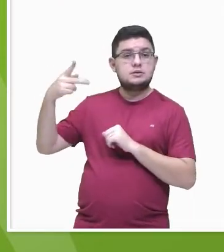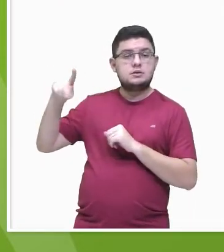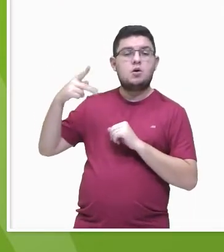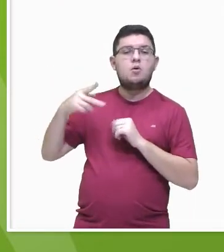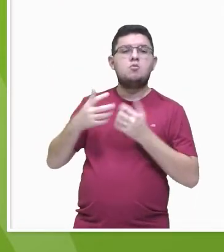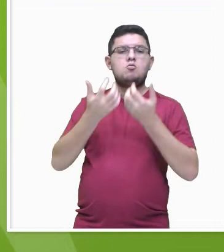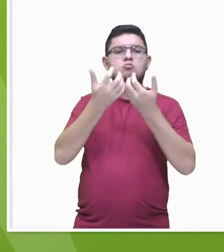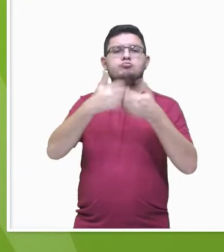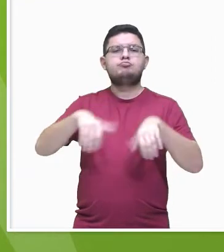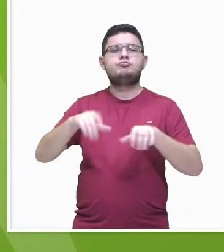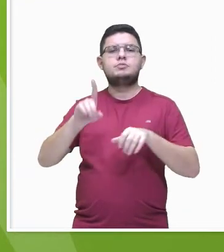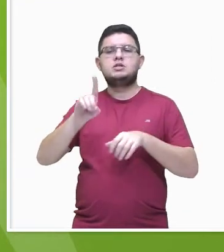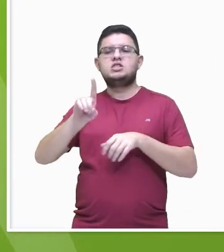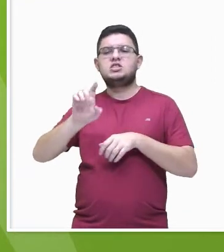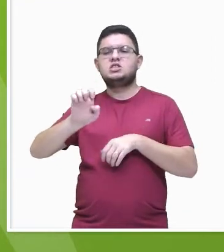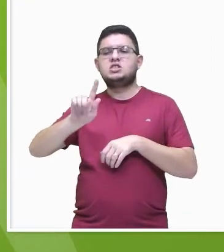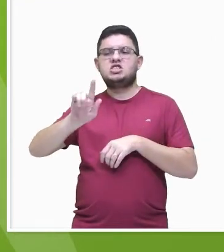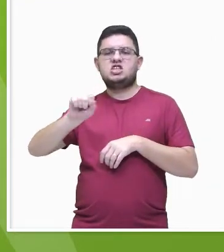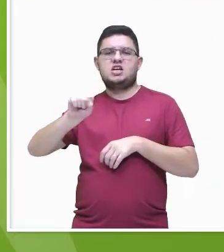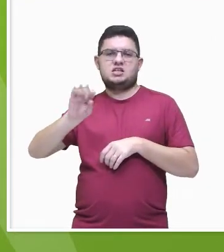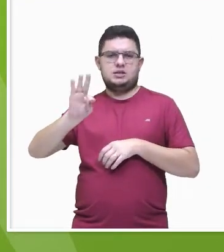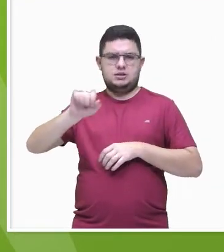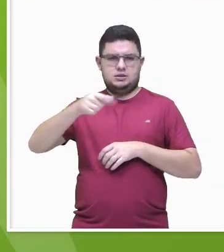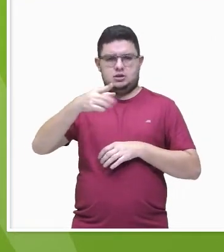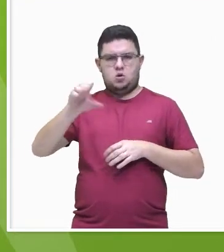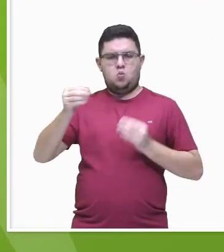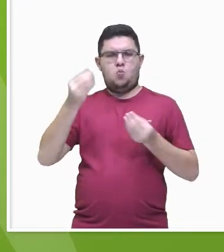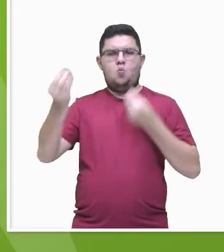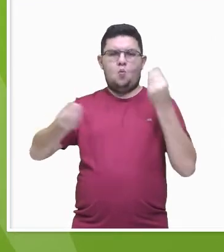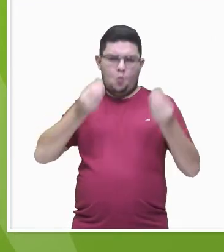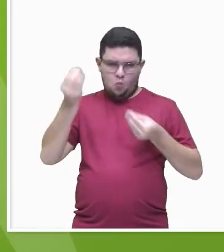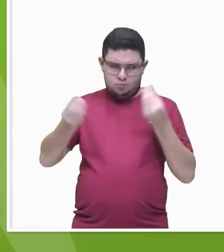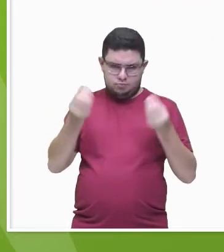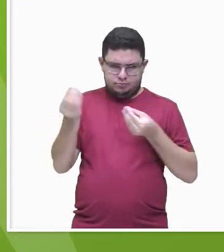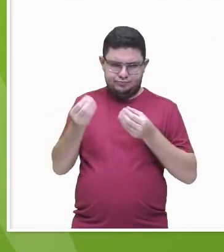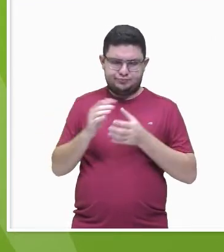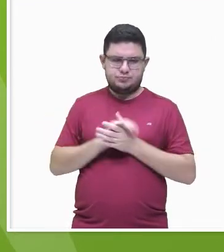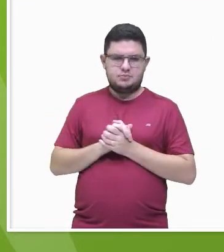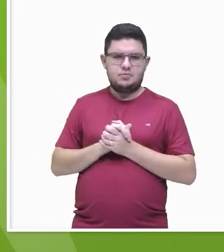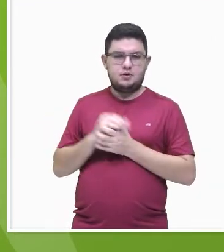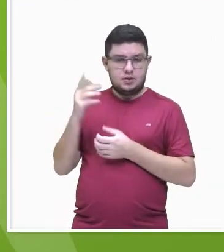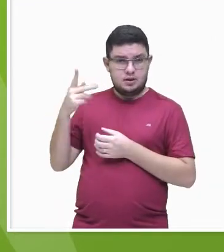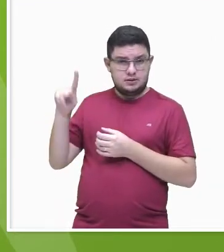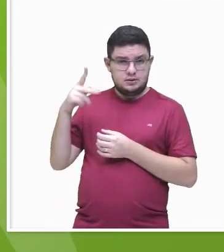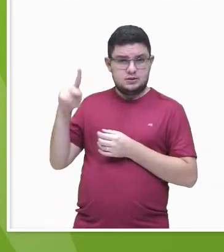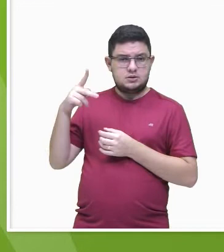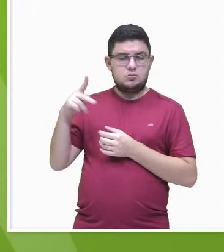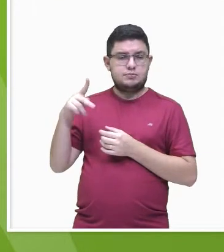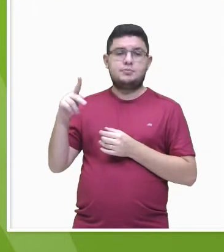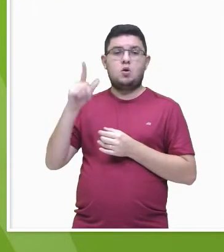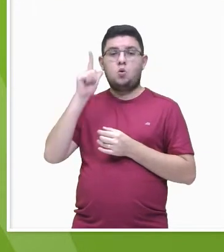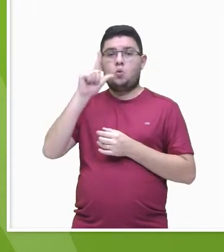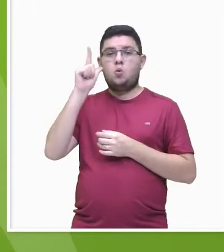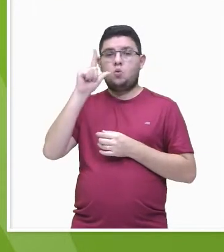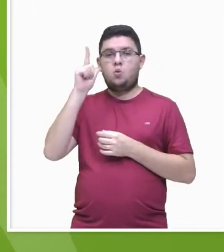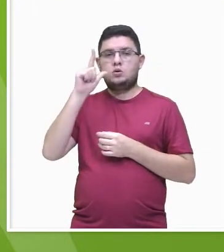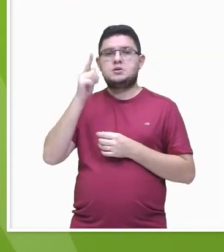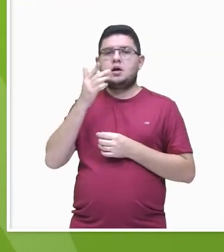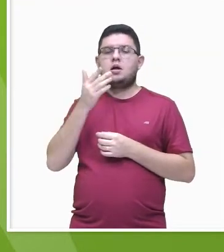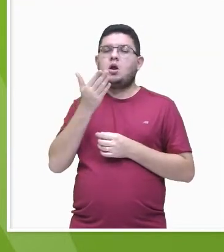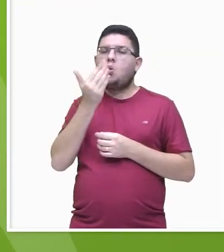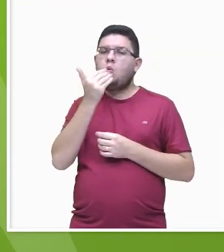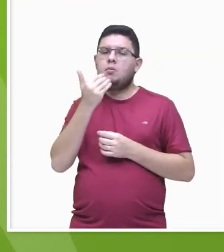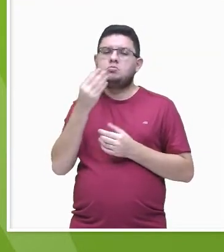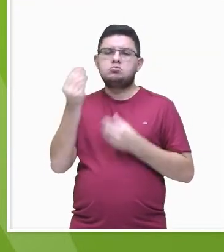sua digestão, né? Como é que eles vão digerir o alimento que eles obtêm. Os equinodermos, eles